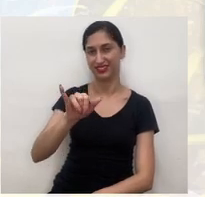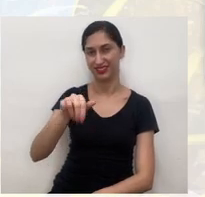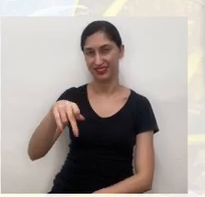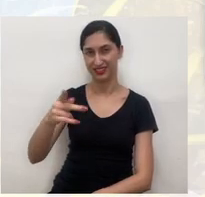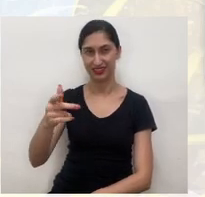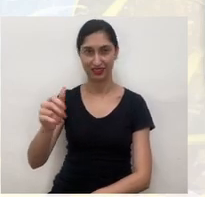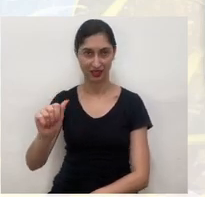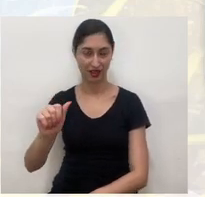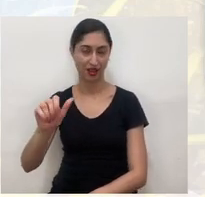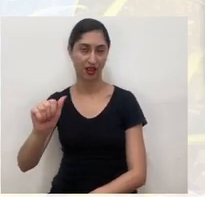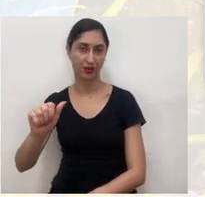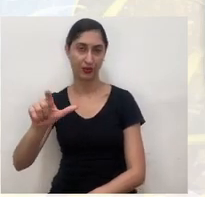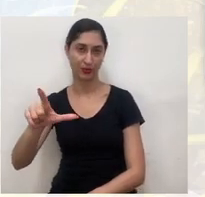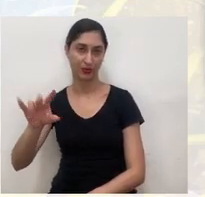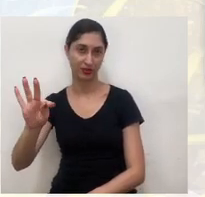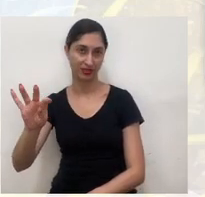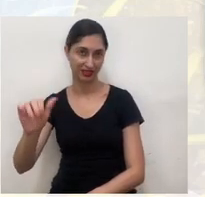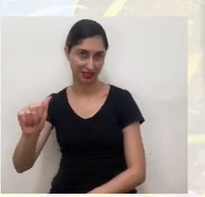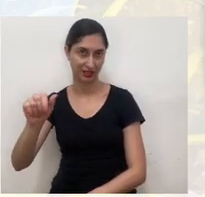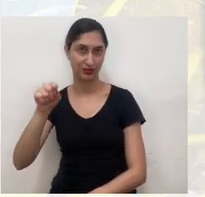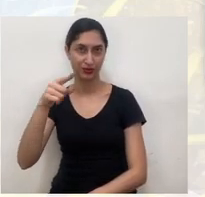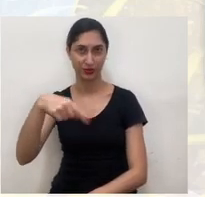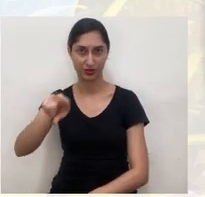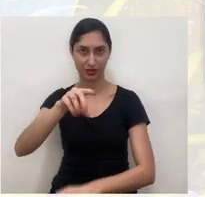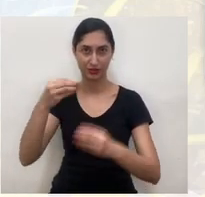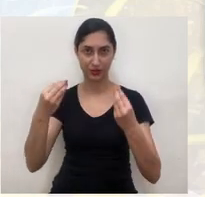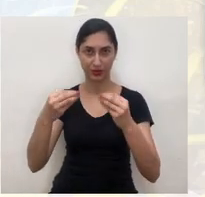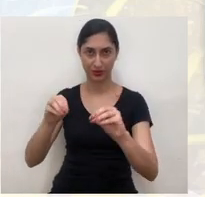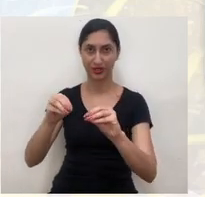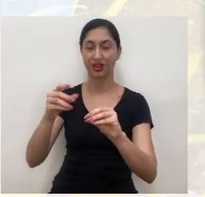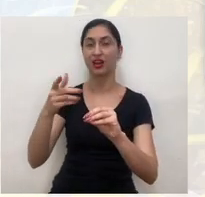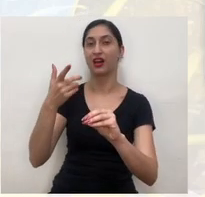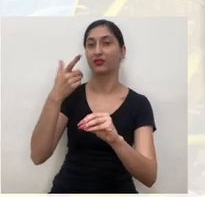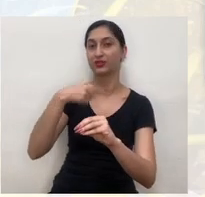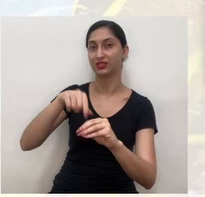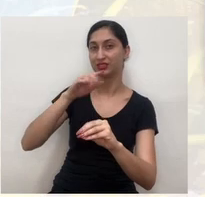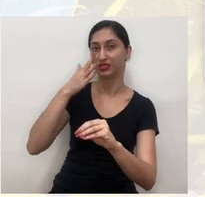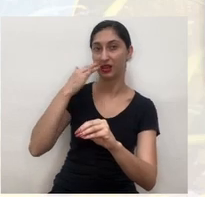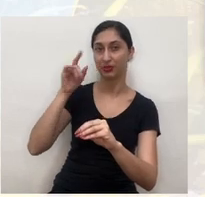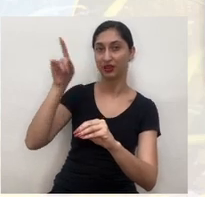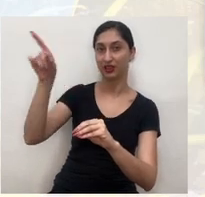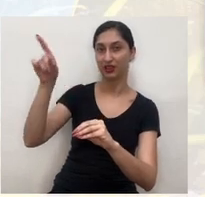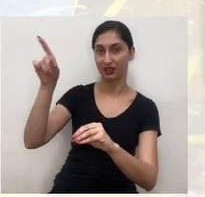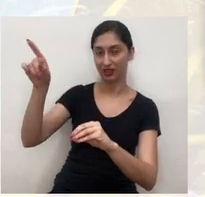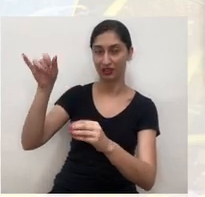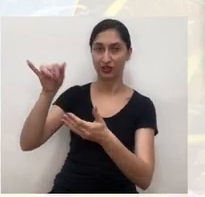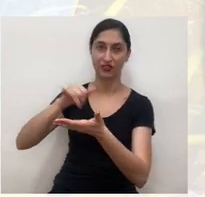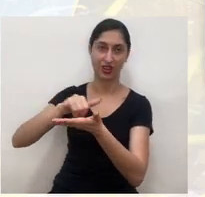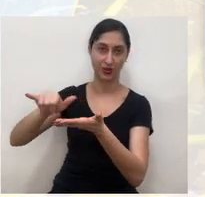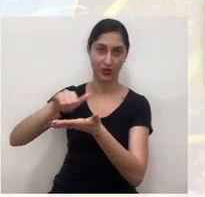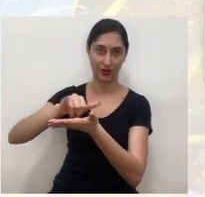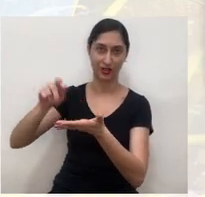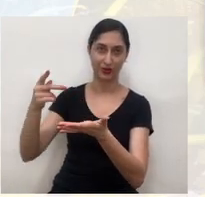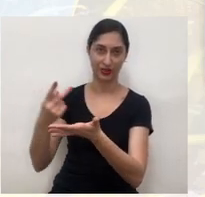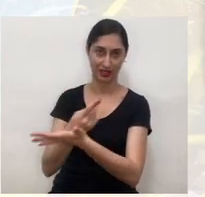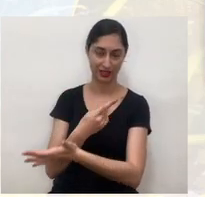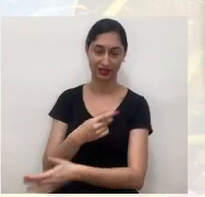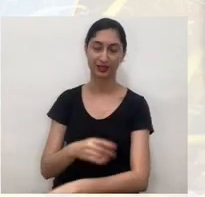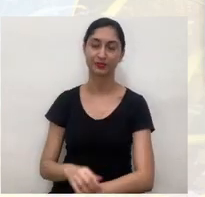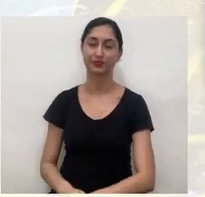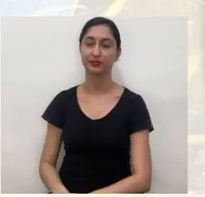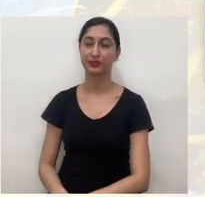com esse nome você vai chegar nesse parque em Nova York, né? E é muito interessante esse